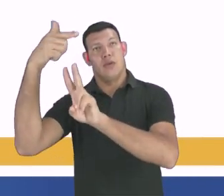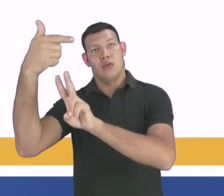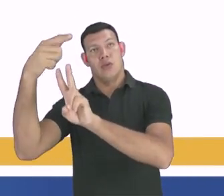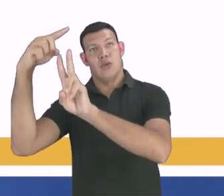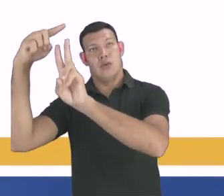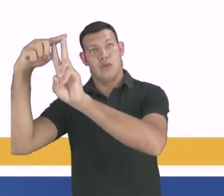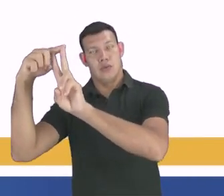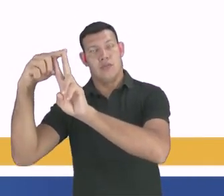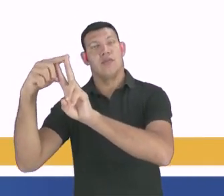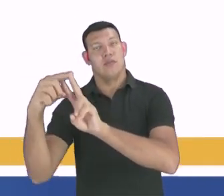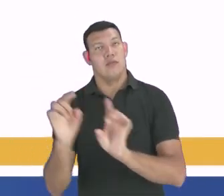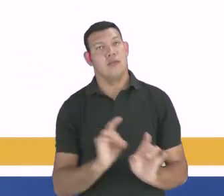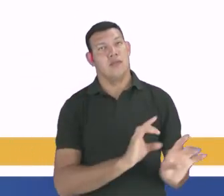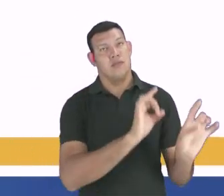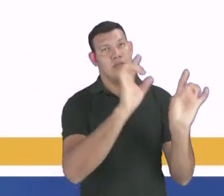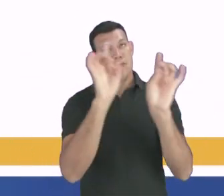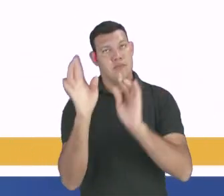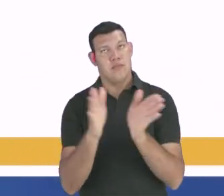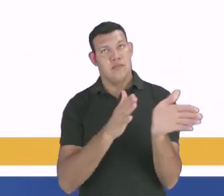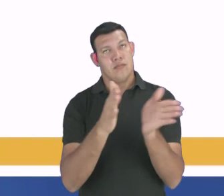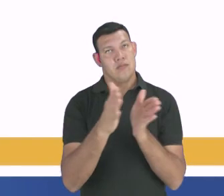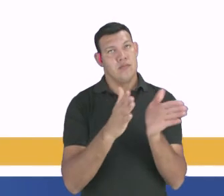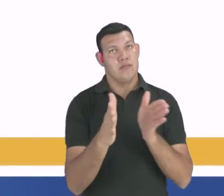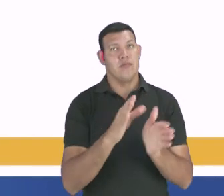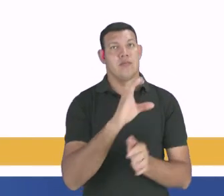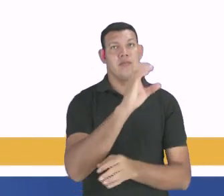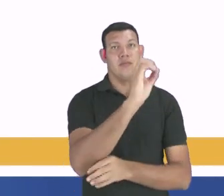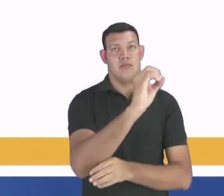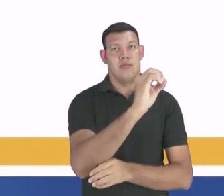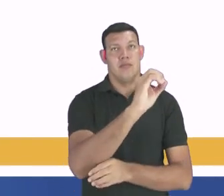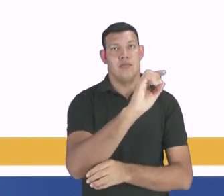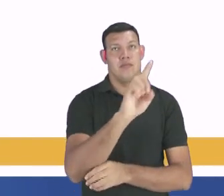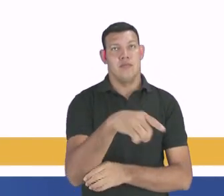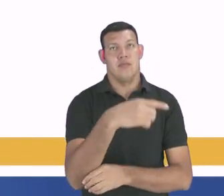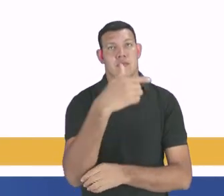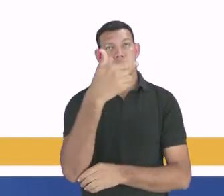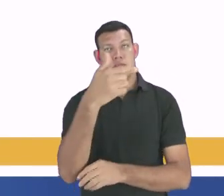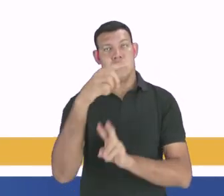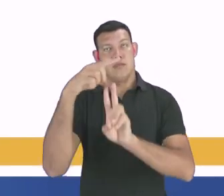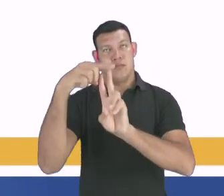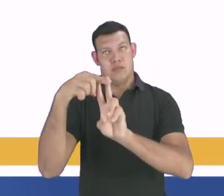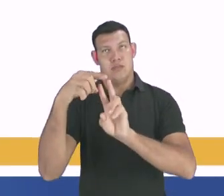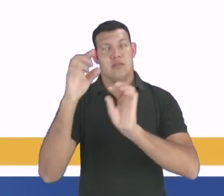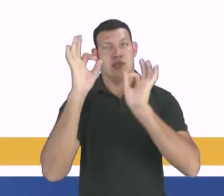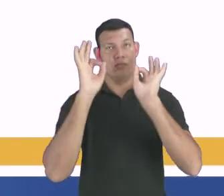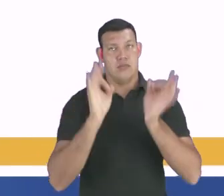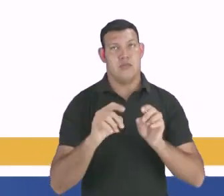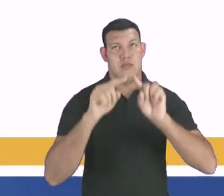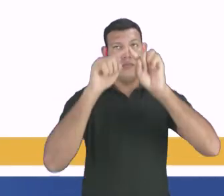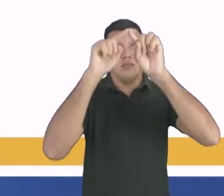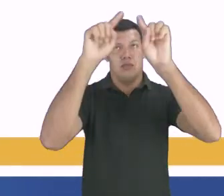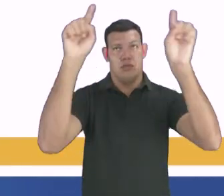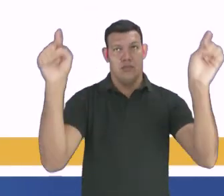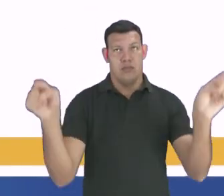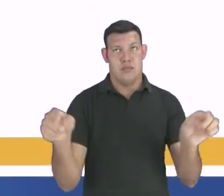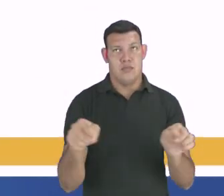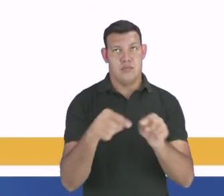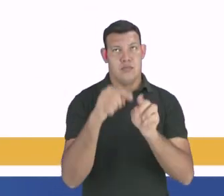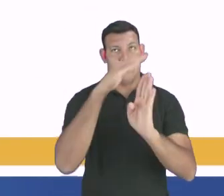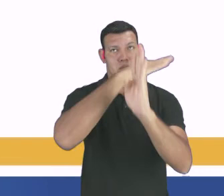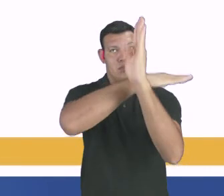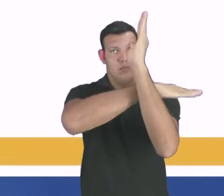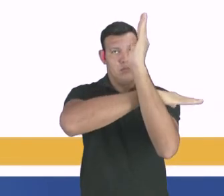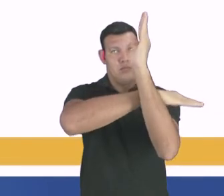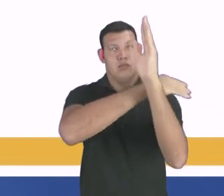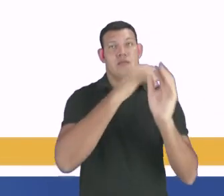solução particular do intervalo, nesse caso de uma volta, de 0 a 2π, certo? Então, nesse caso, a